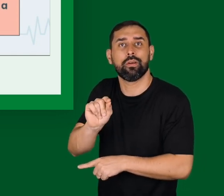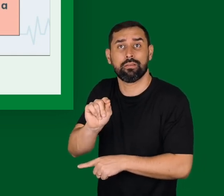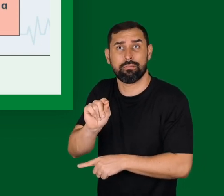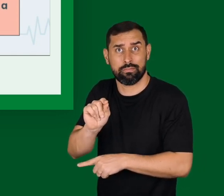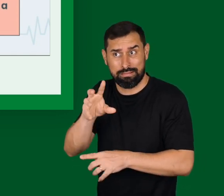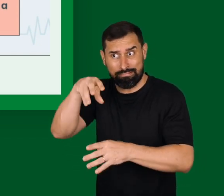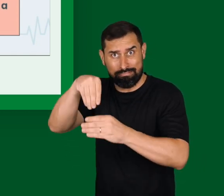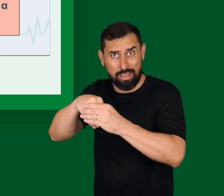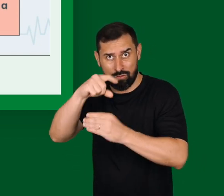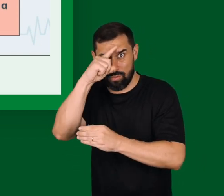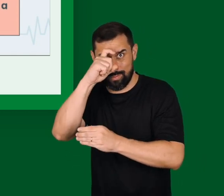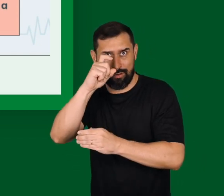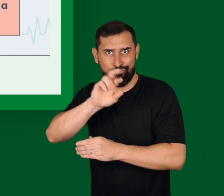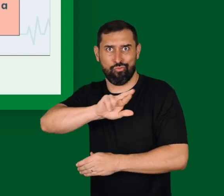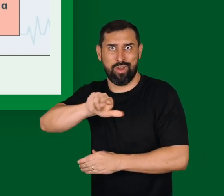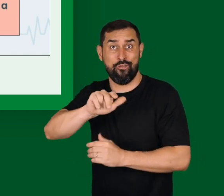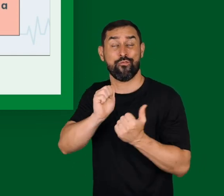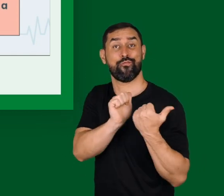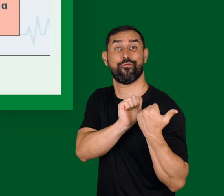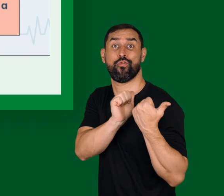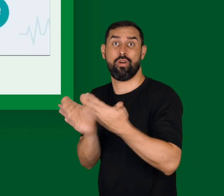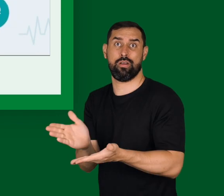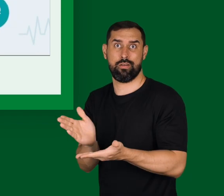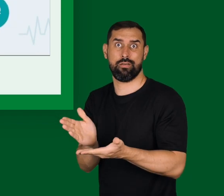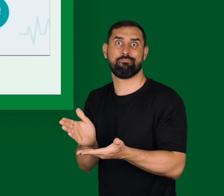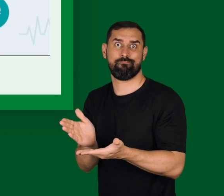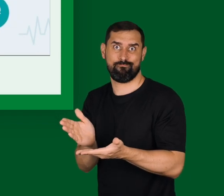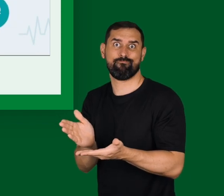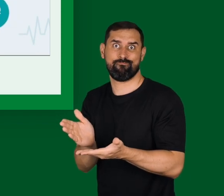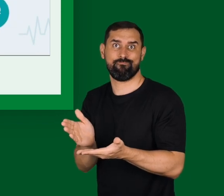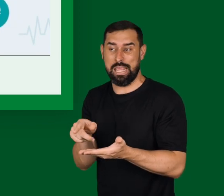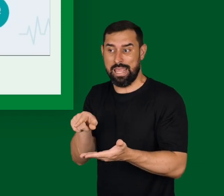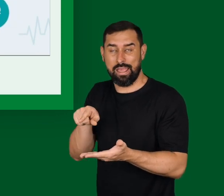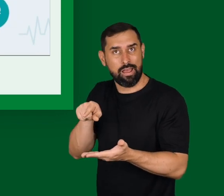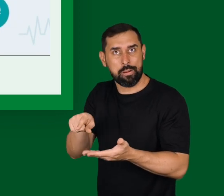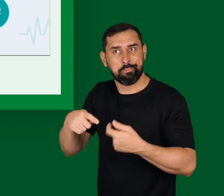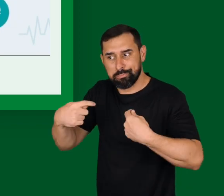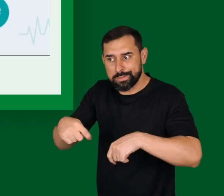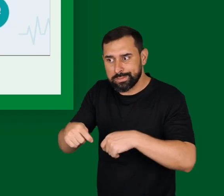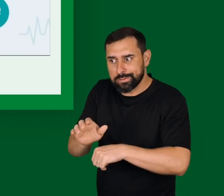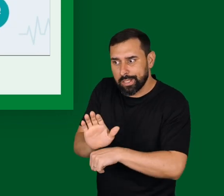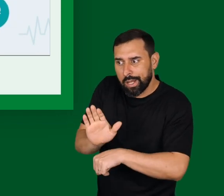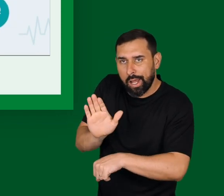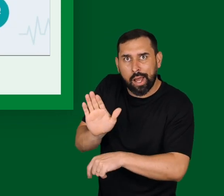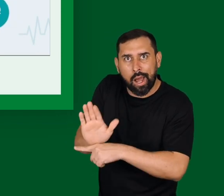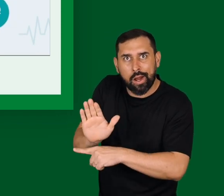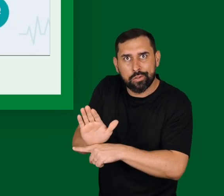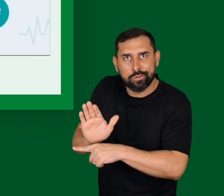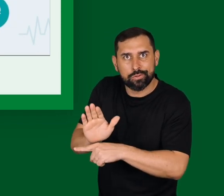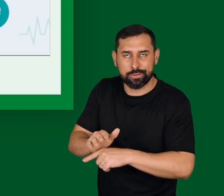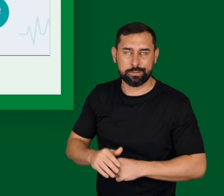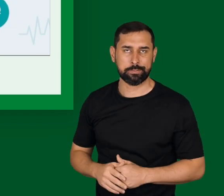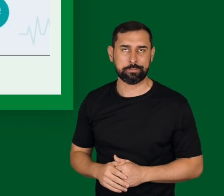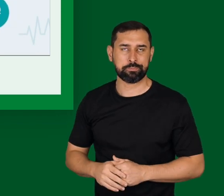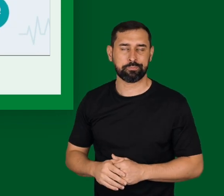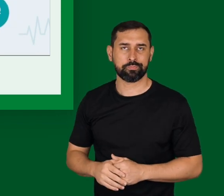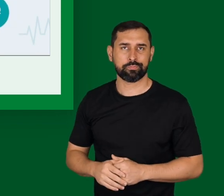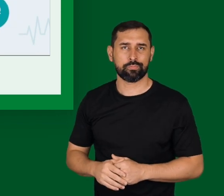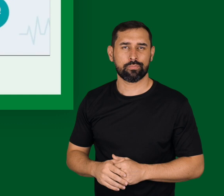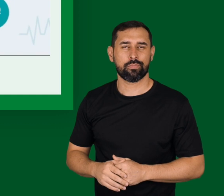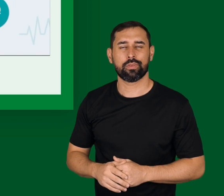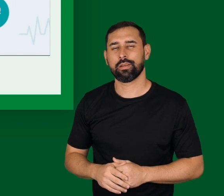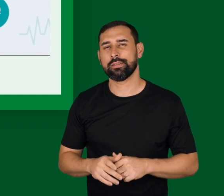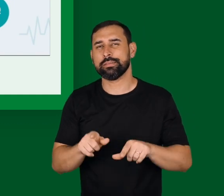atendimento pré-hospitalar, né? Aquele que está fora da unidade de saúde, onde essa criança vai